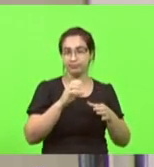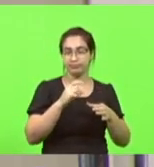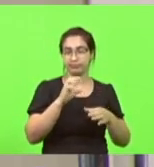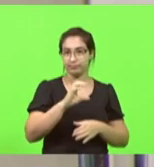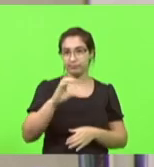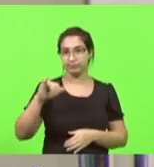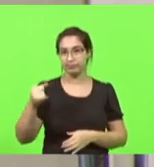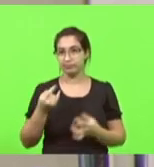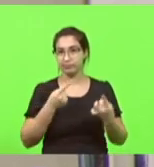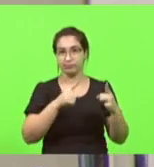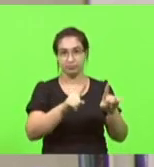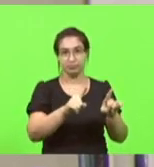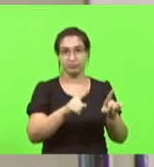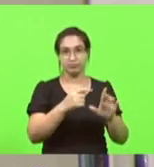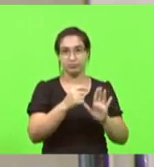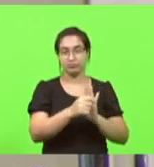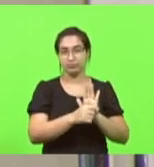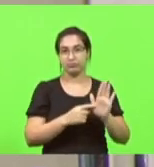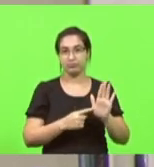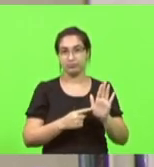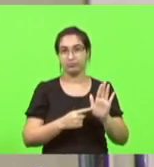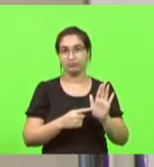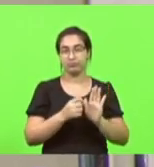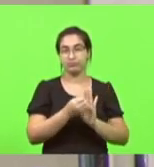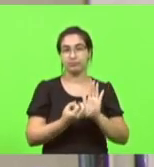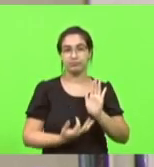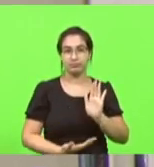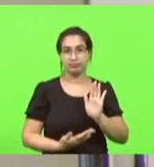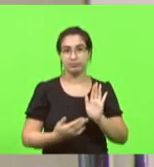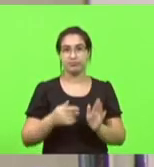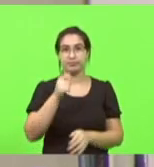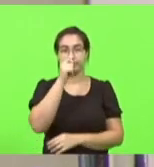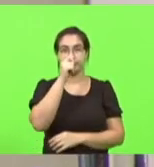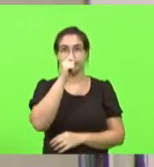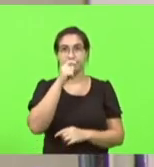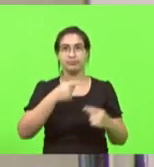rejeição do veto. Relator, deputado João Amin. Em discussão.